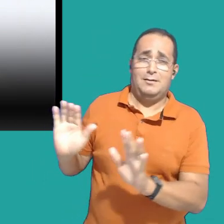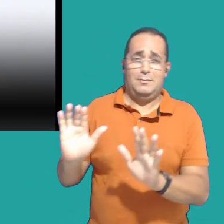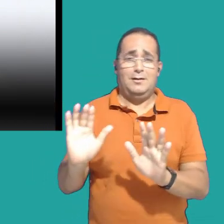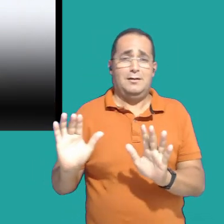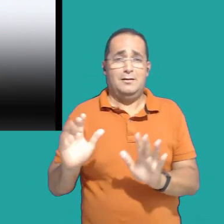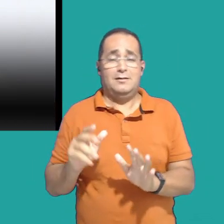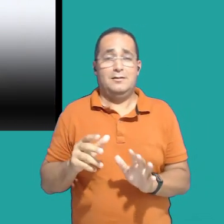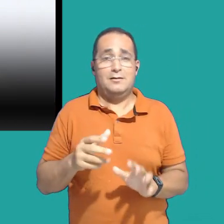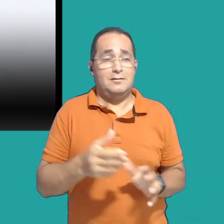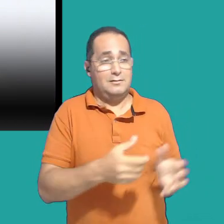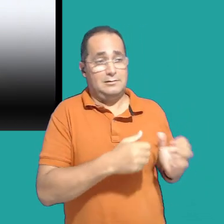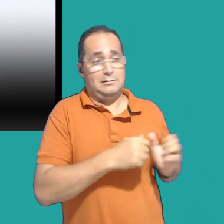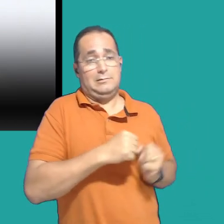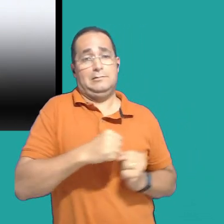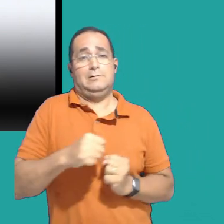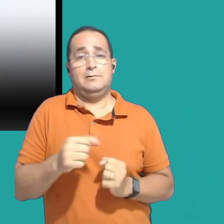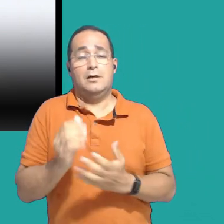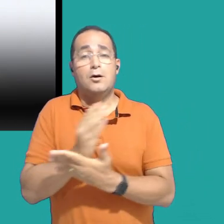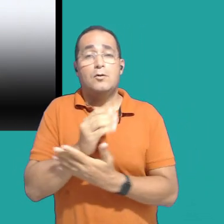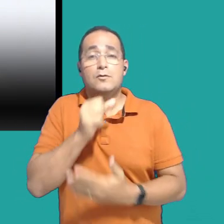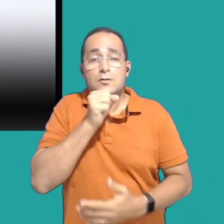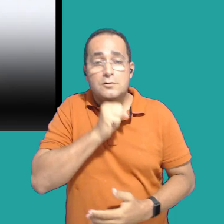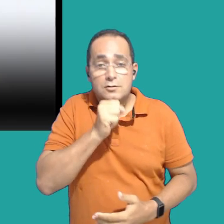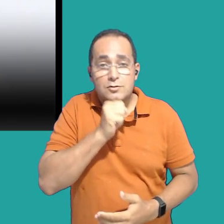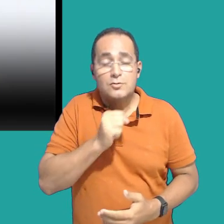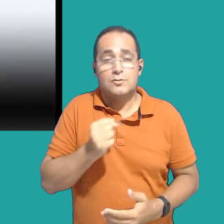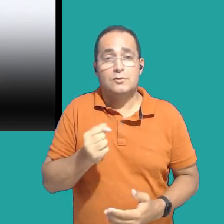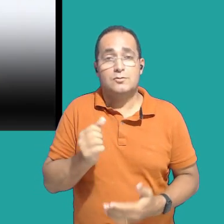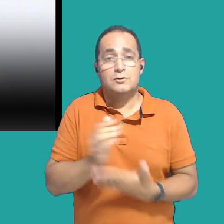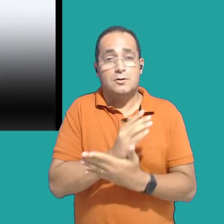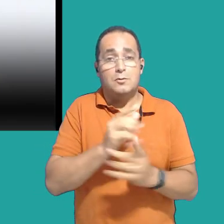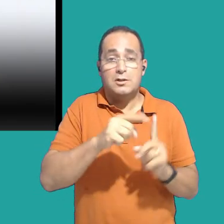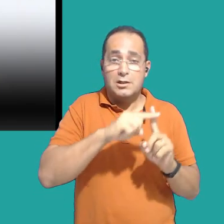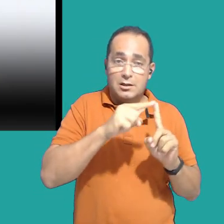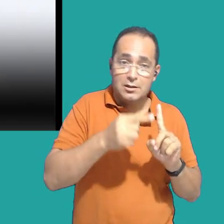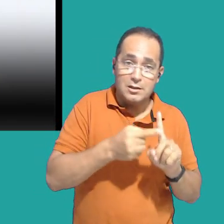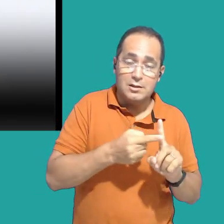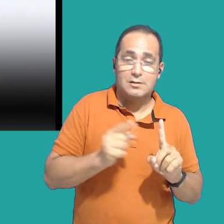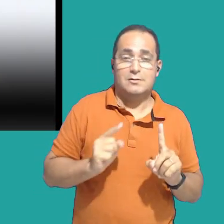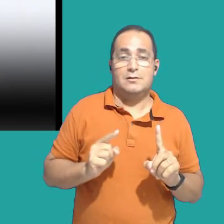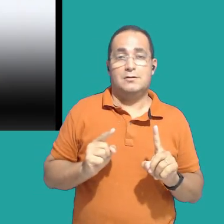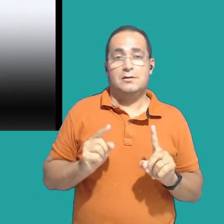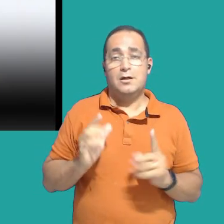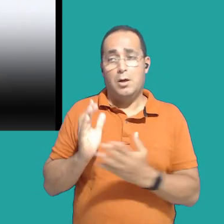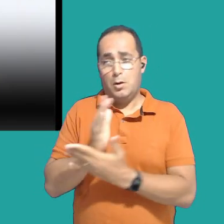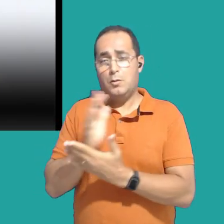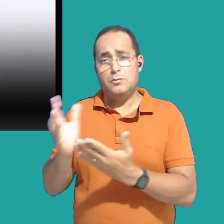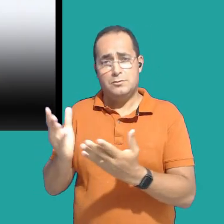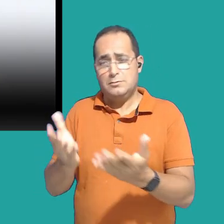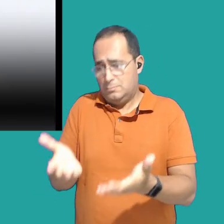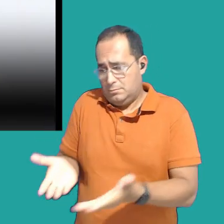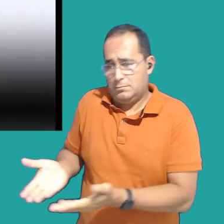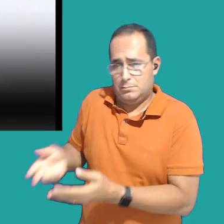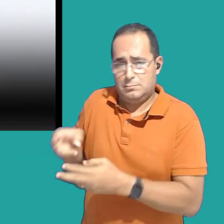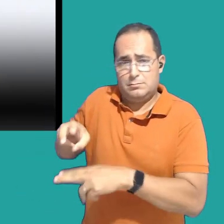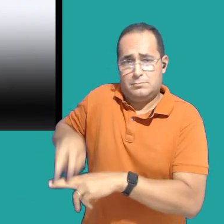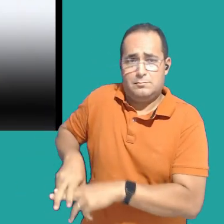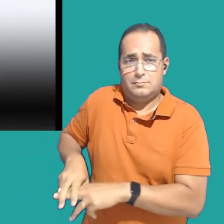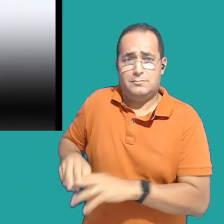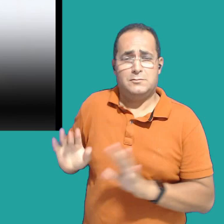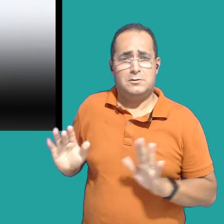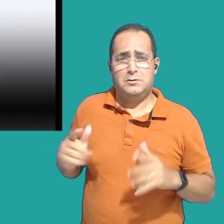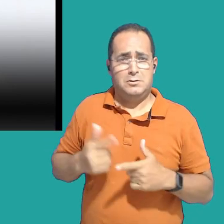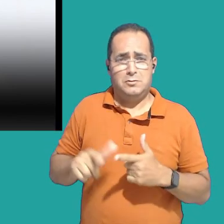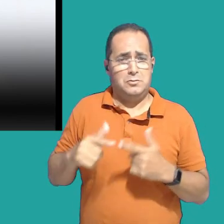gente, peraí. Então, tipo, tinha idoso, tinha gestante, pessoas que merecem